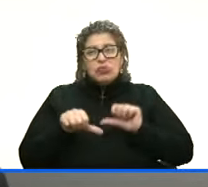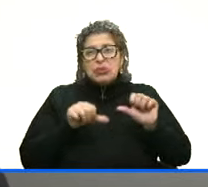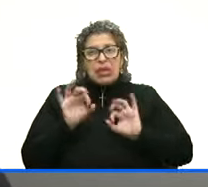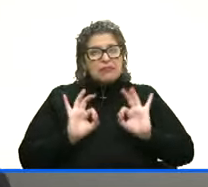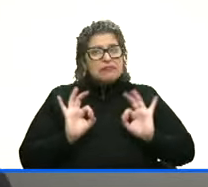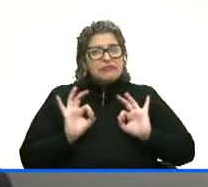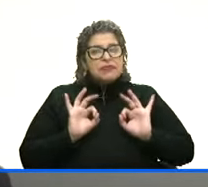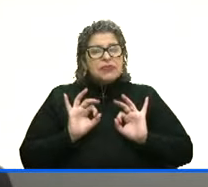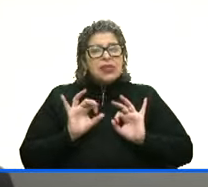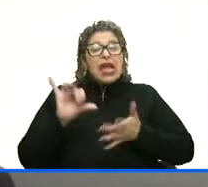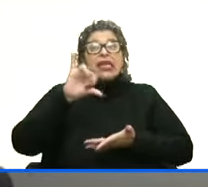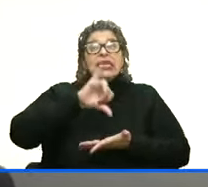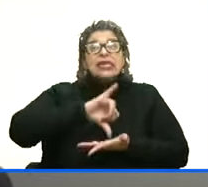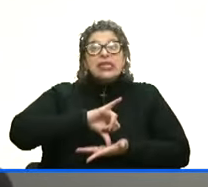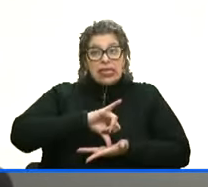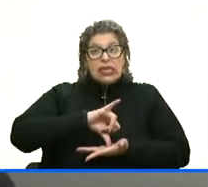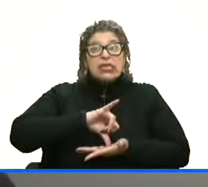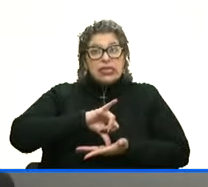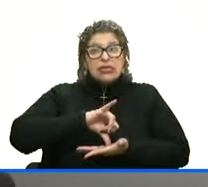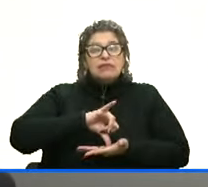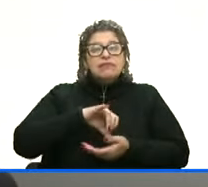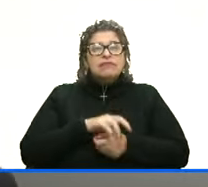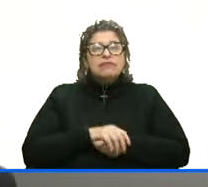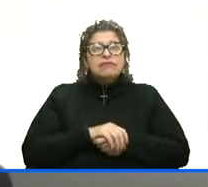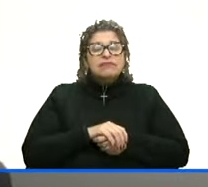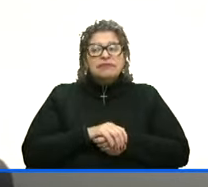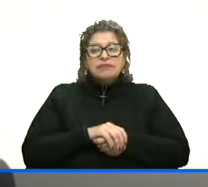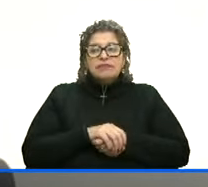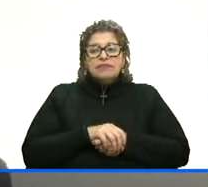secretaria que centraliza muito